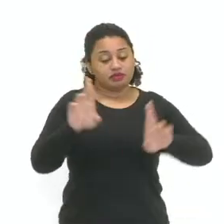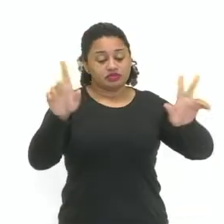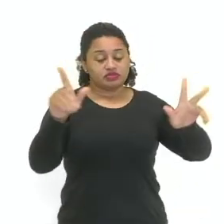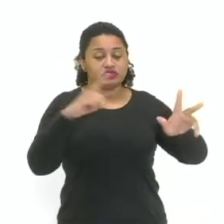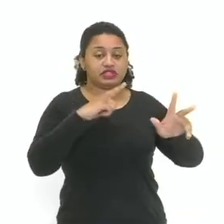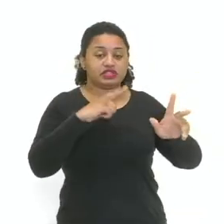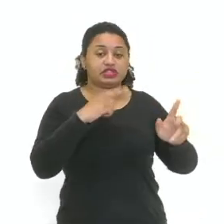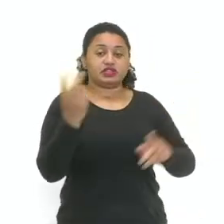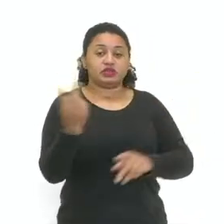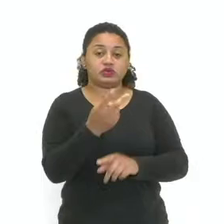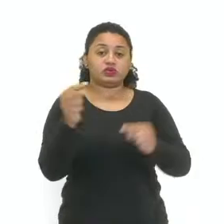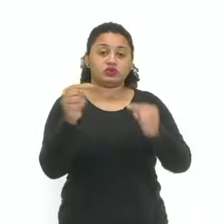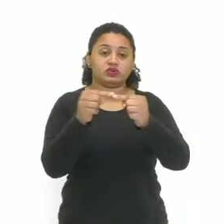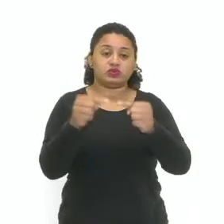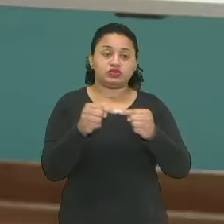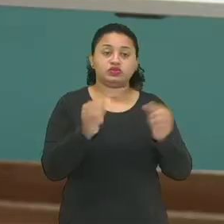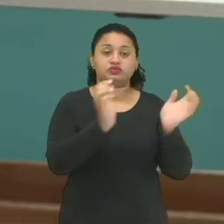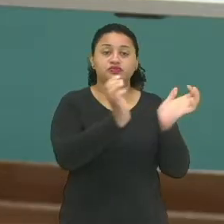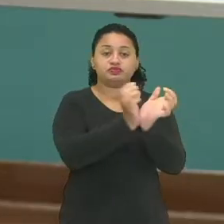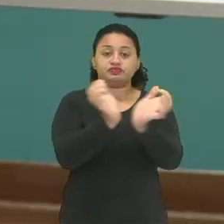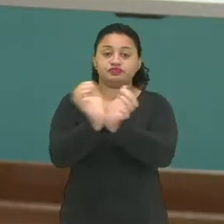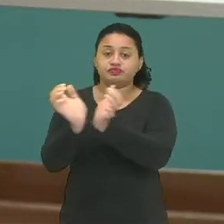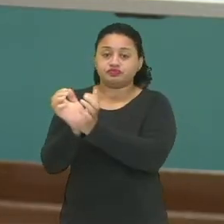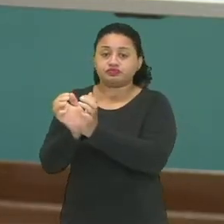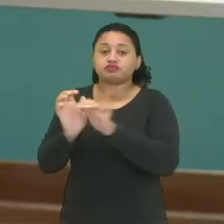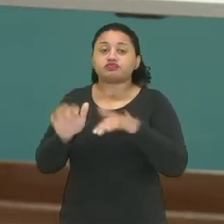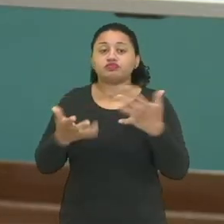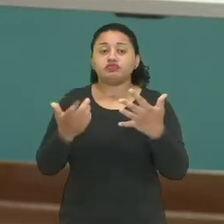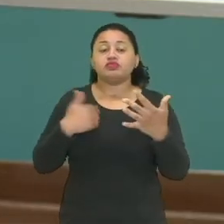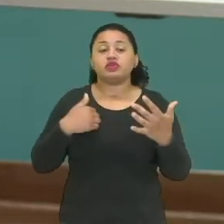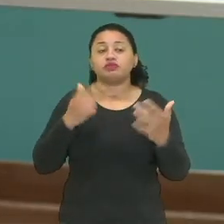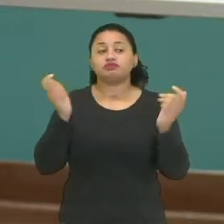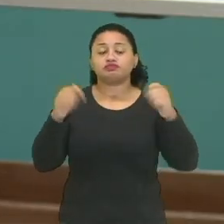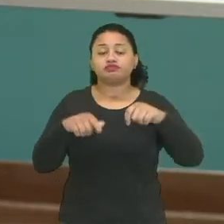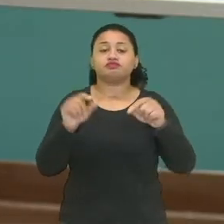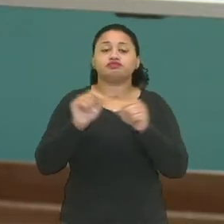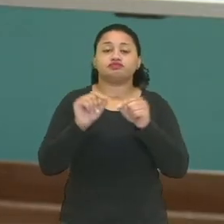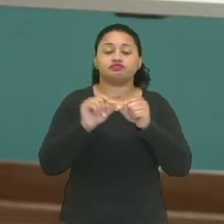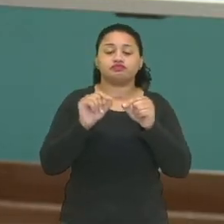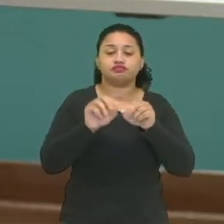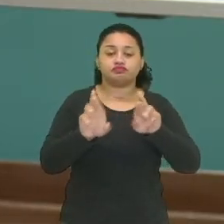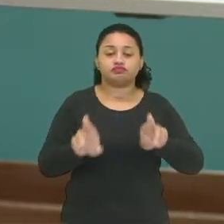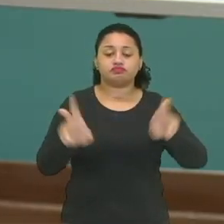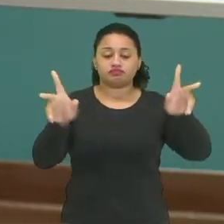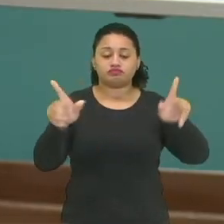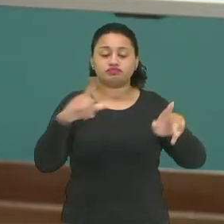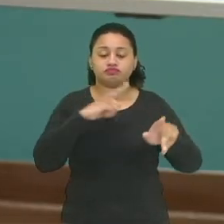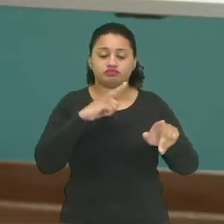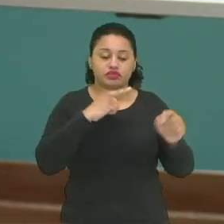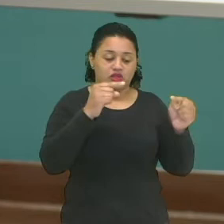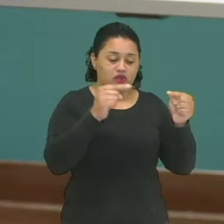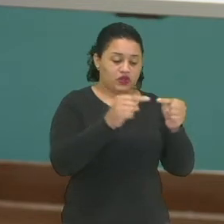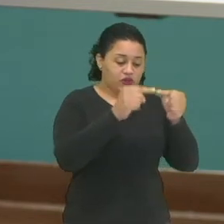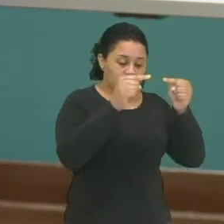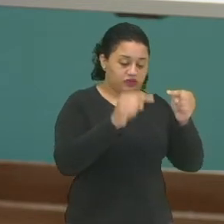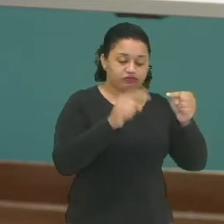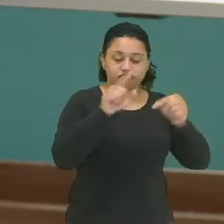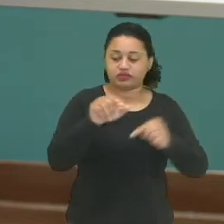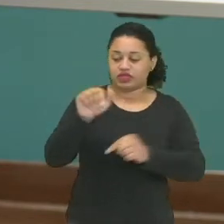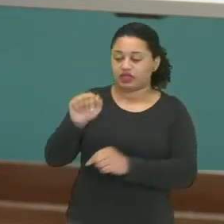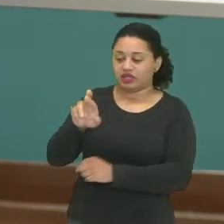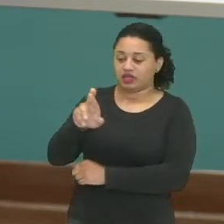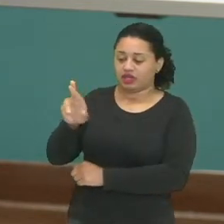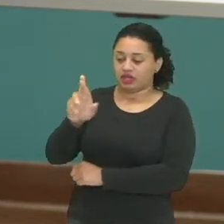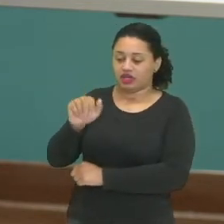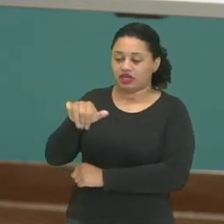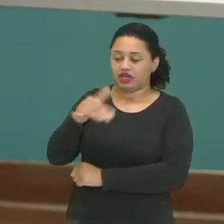os dois tipos de agrupamento. Então, para que eu consiga fazer essa diferença entre combinação e arranjo,